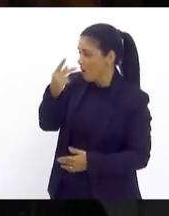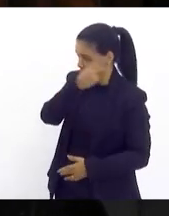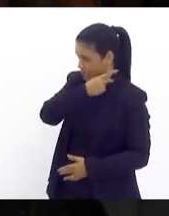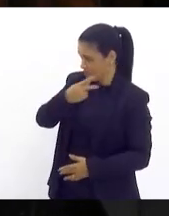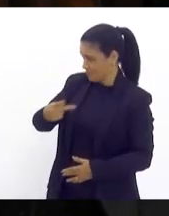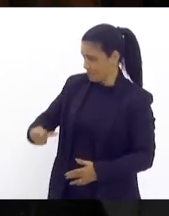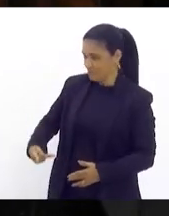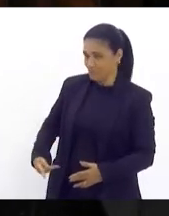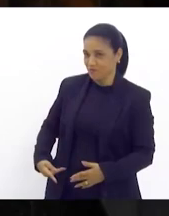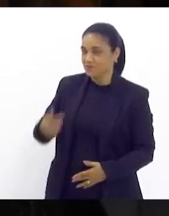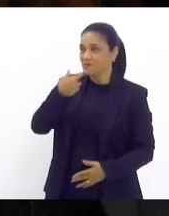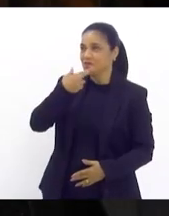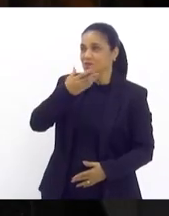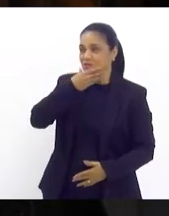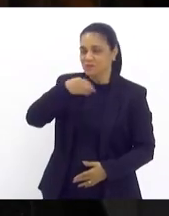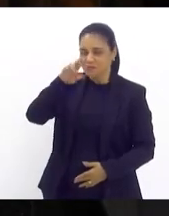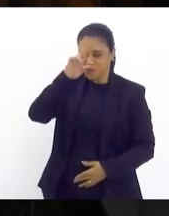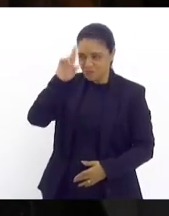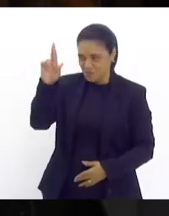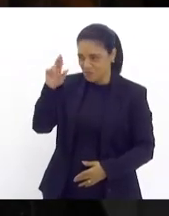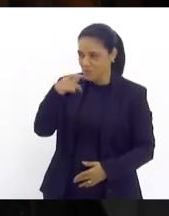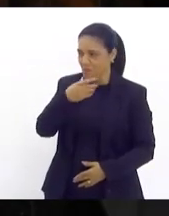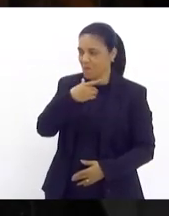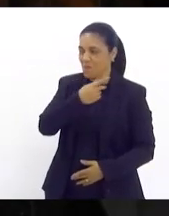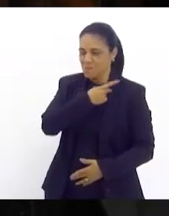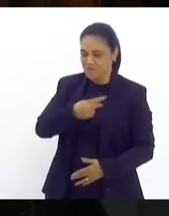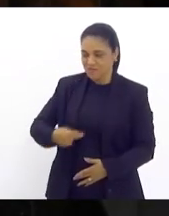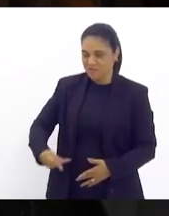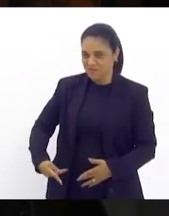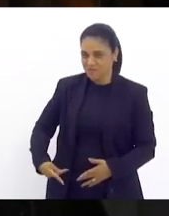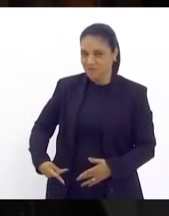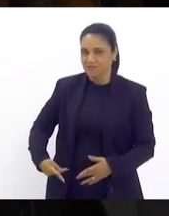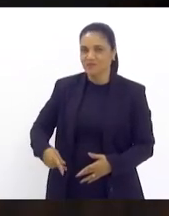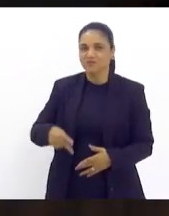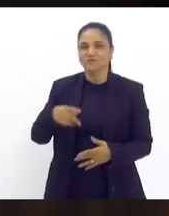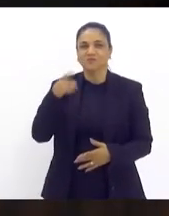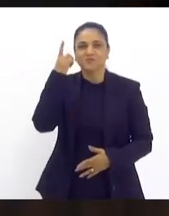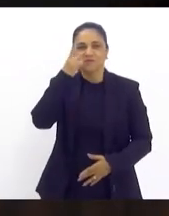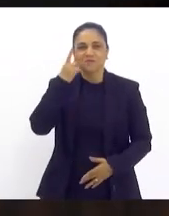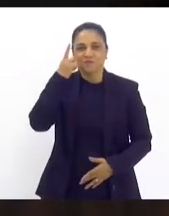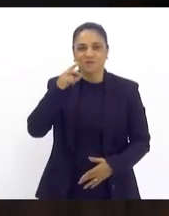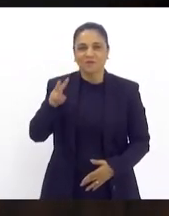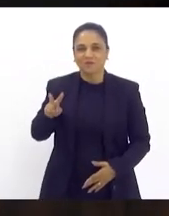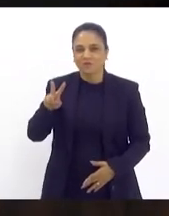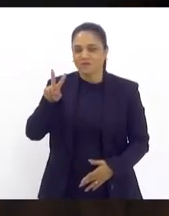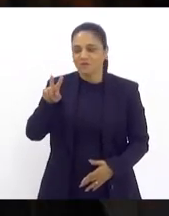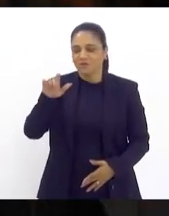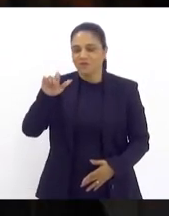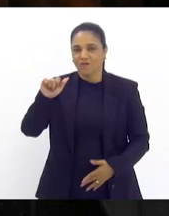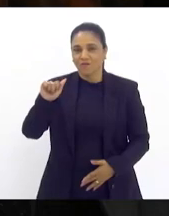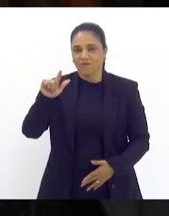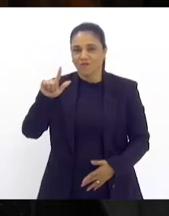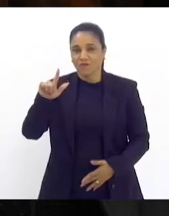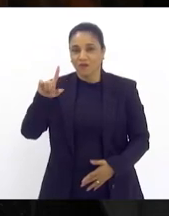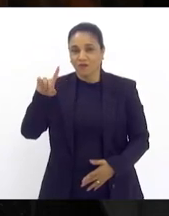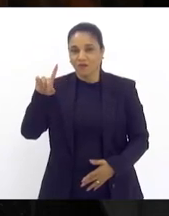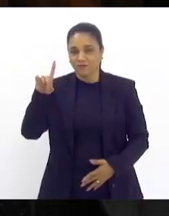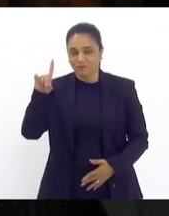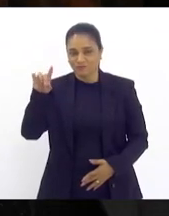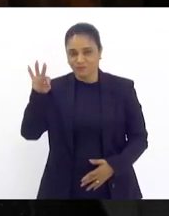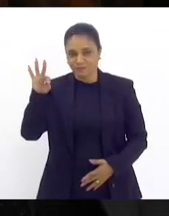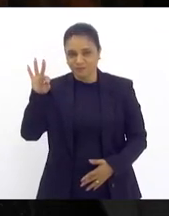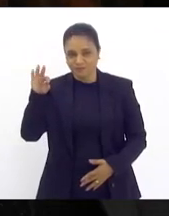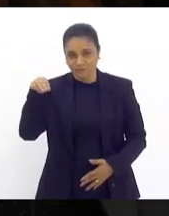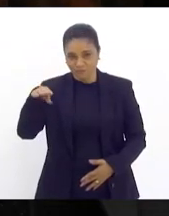presidente Deputado Val da Ceasa senhoras senhores